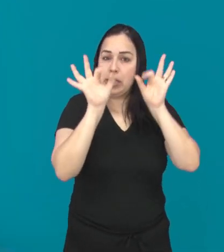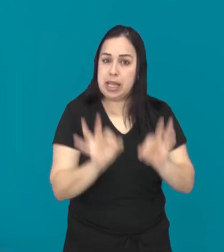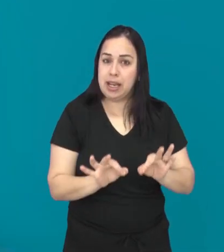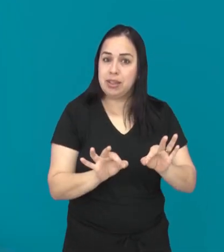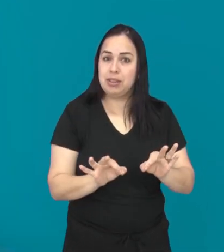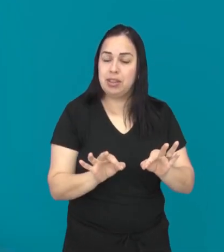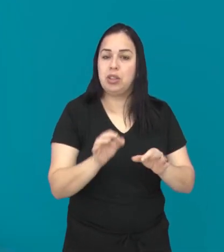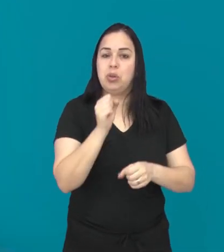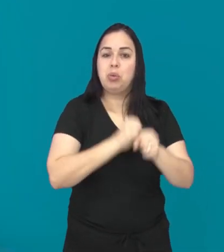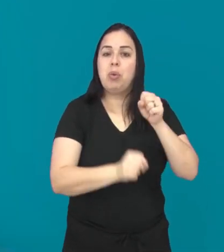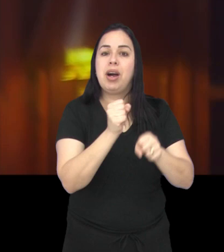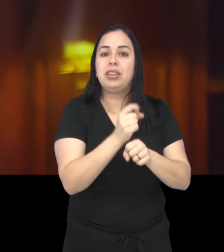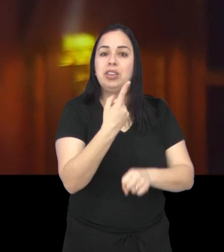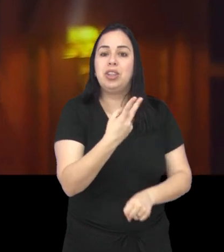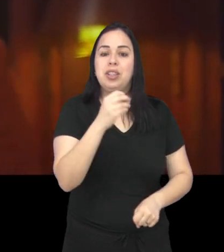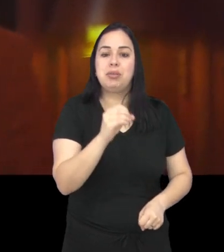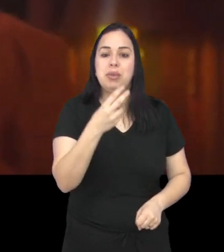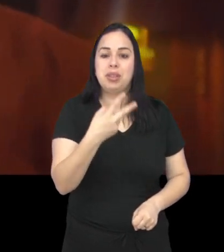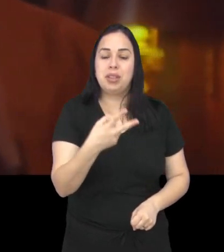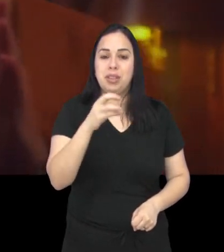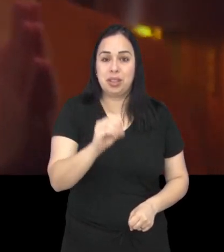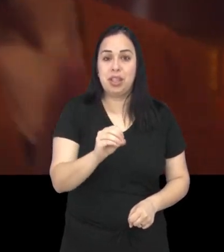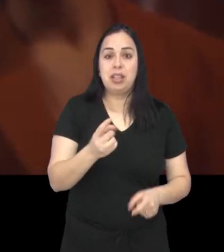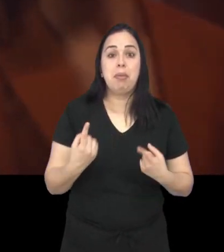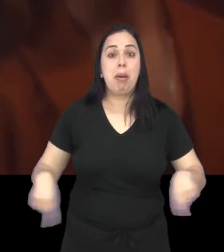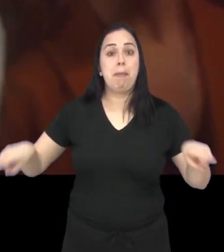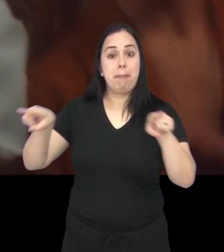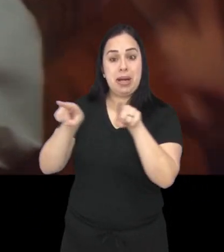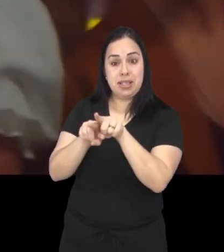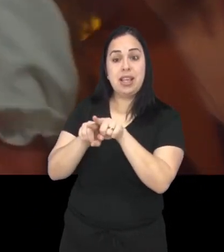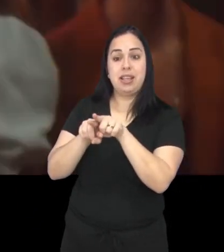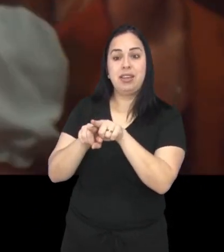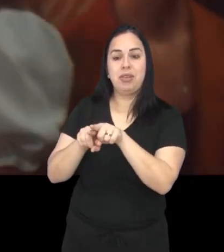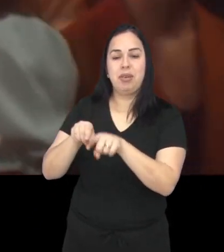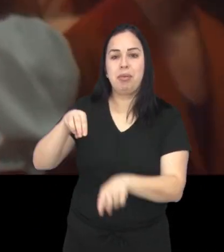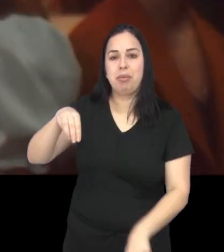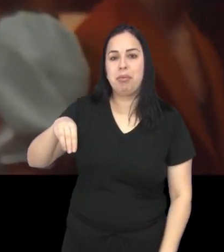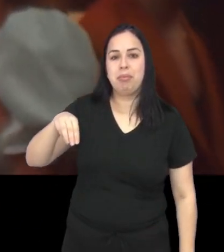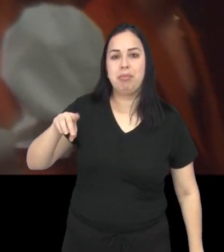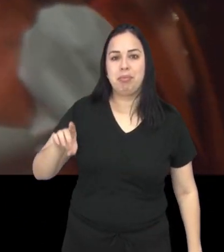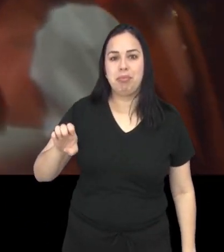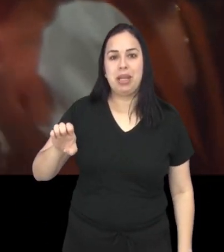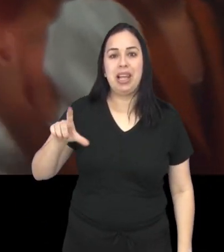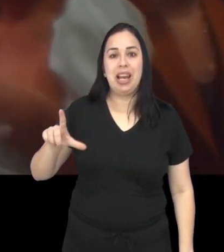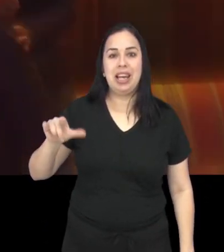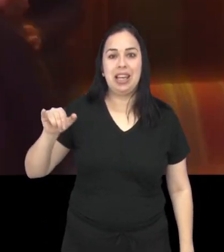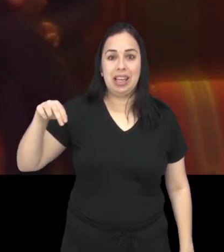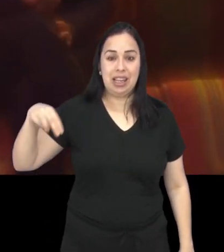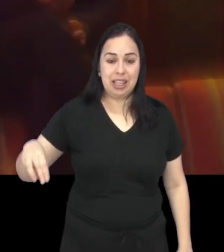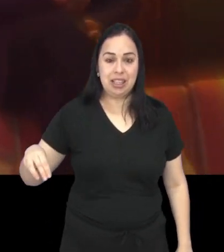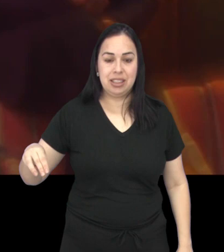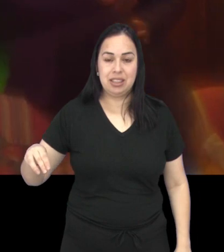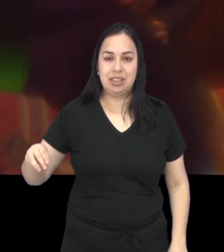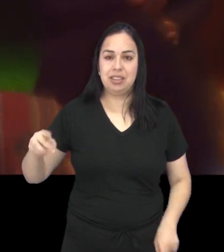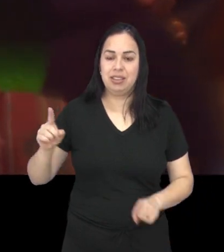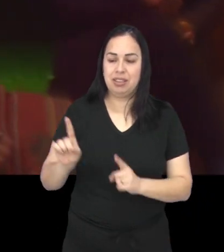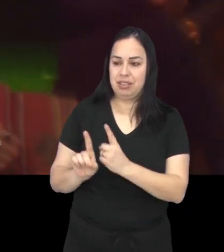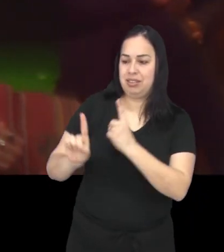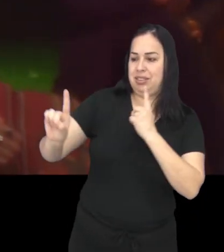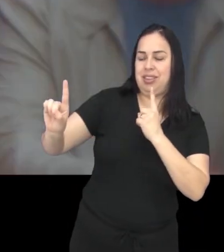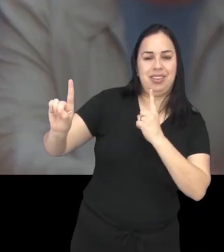lançado no ano de 2020. E o álbum conta inclusive com uma música em parceria com o grupo Melim, Não Te Largo, Não Te